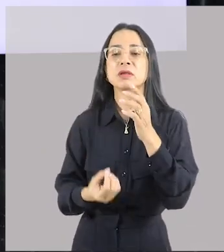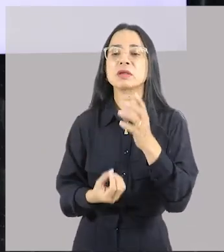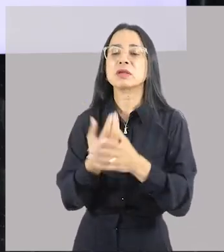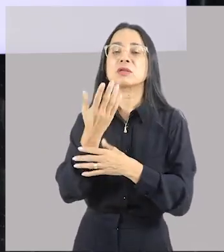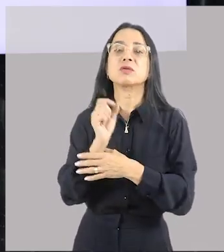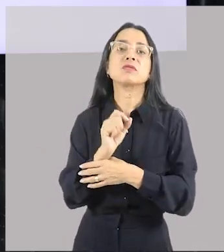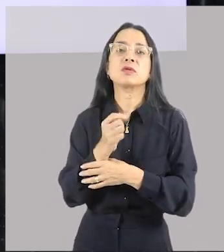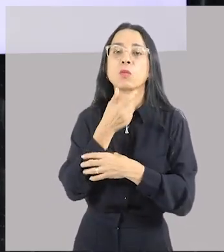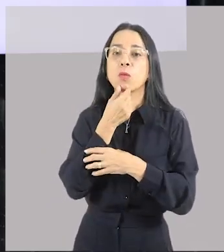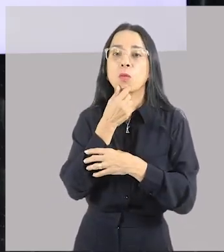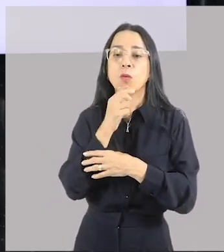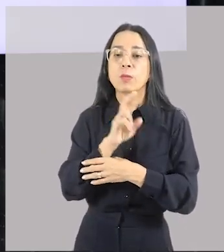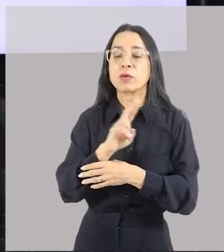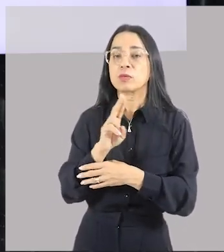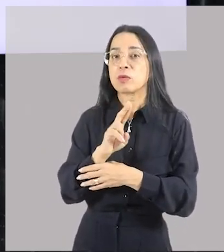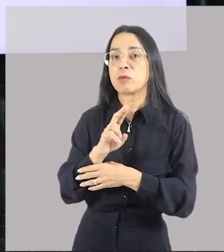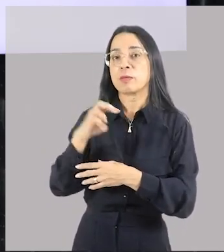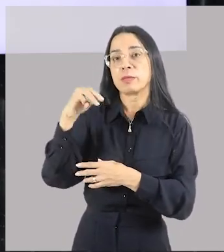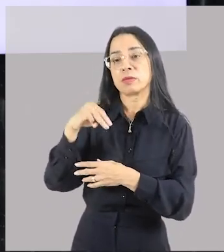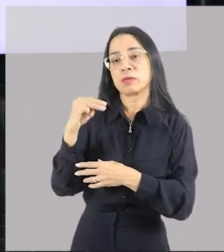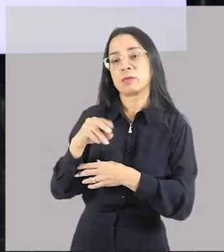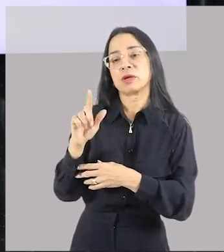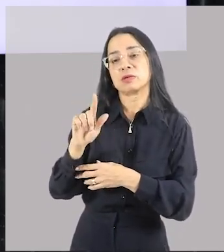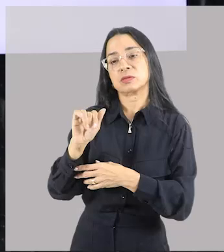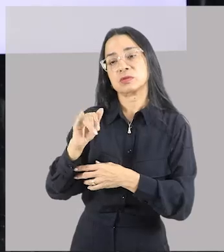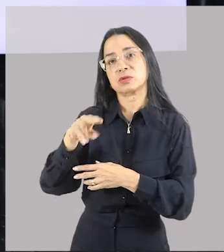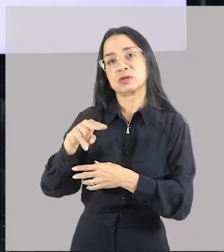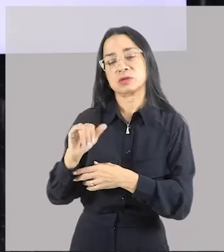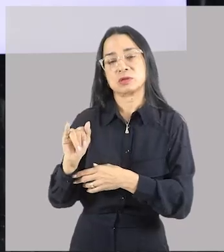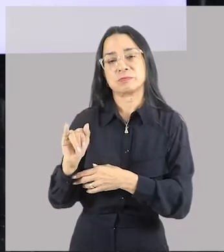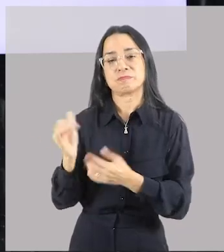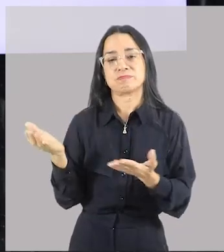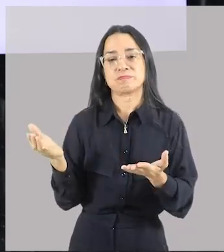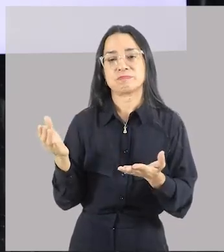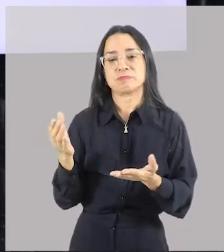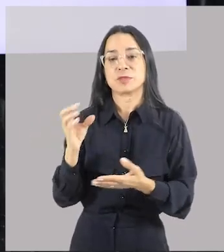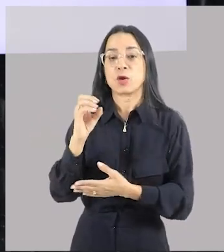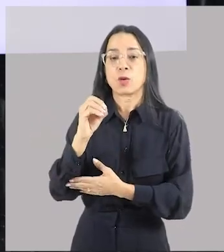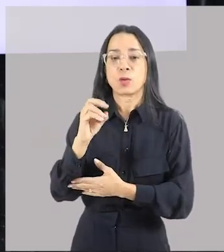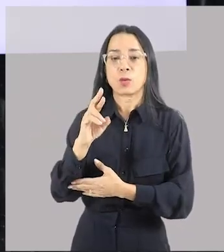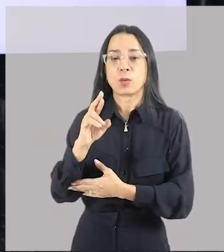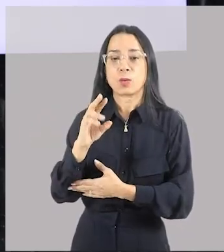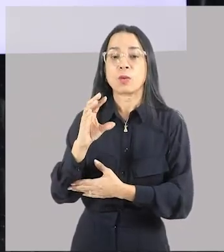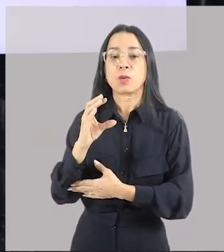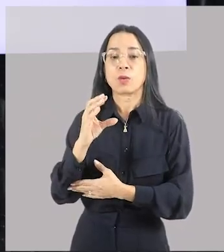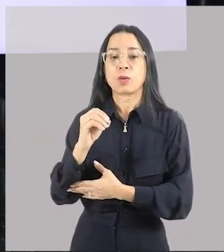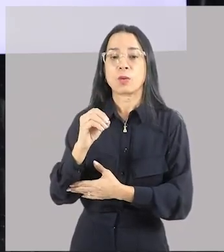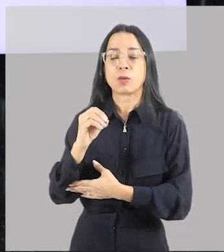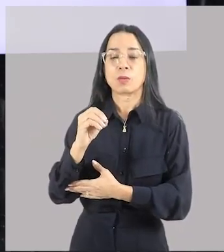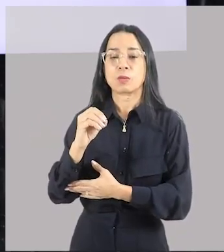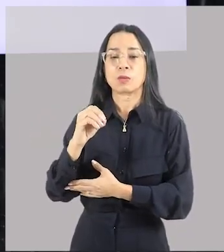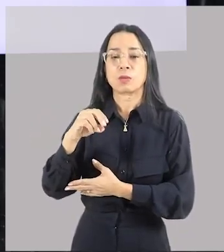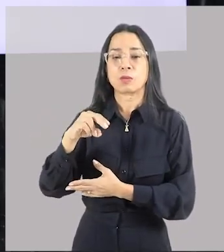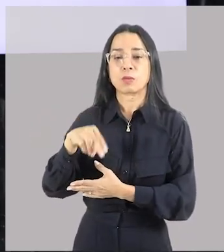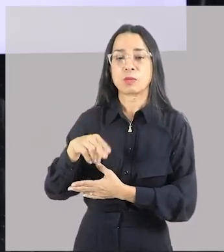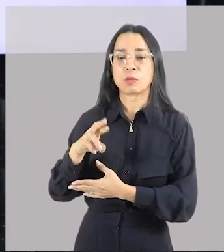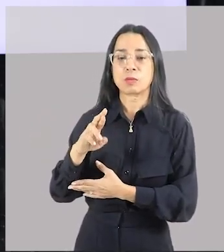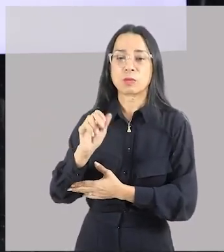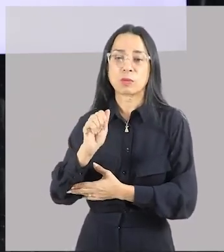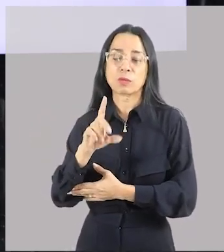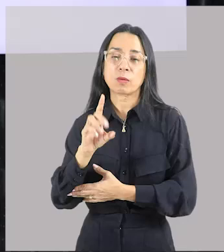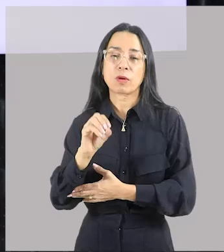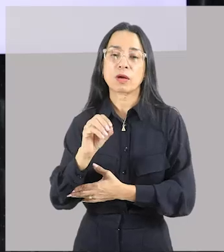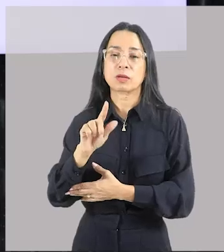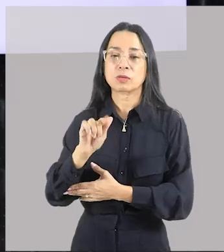o cara, um matemático italiano chamado Conrado Gini. Então ele deu o sobrenome dele para esse índice, entendeu? Por isso que é